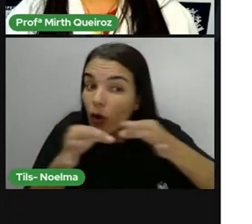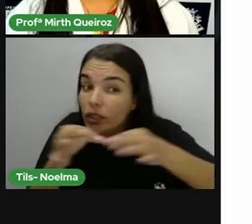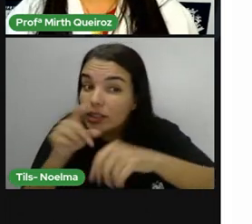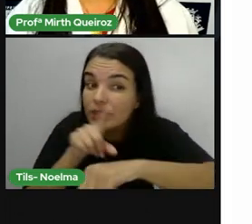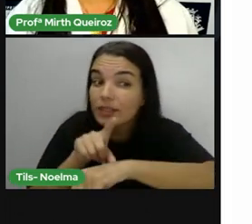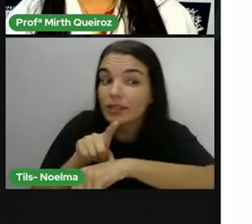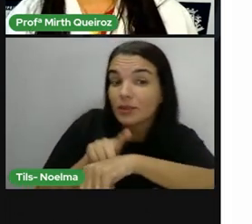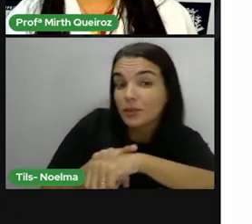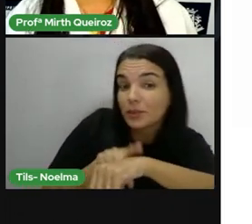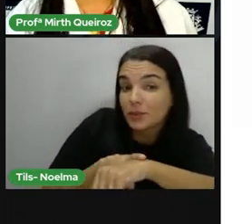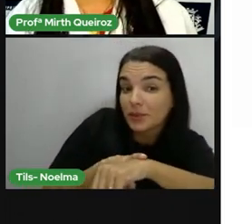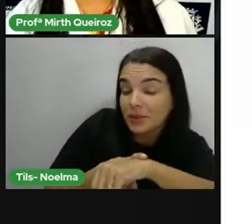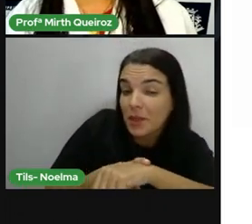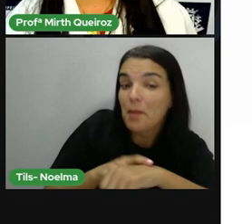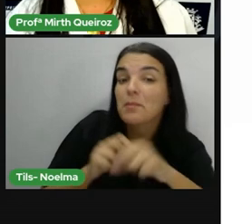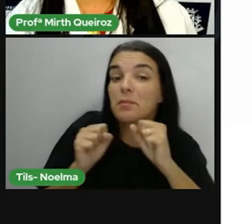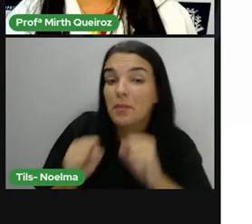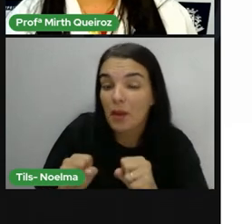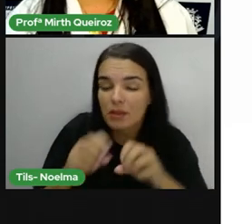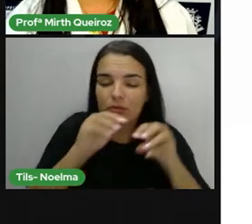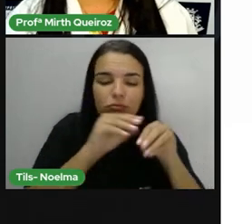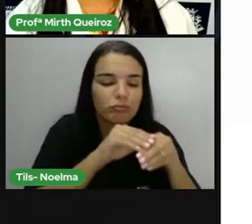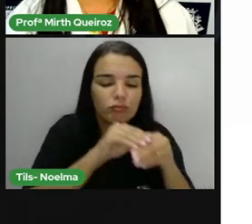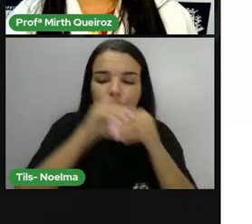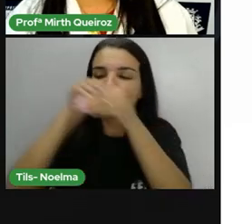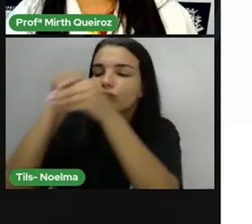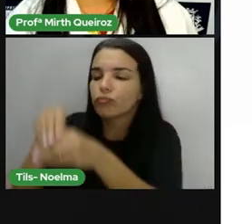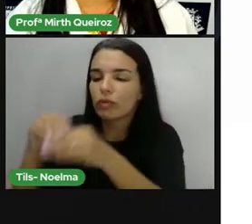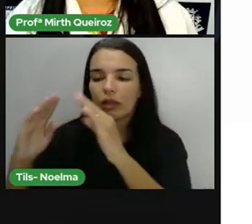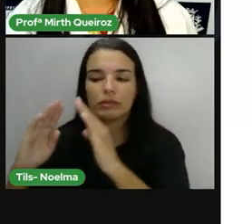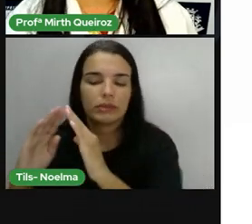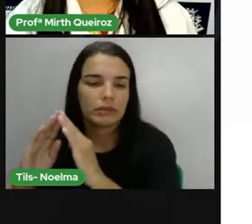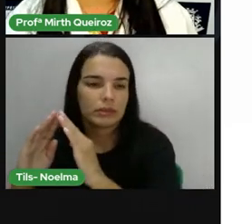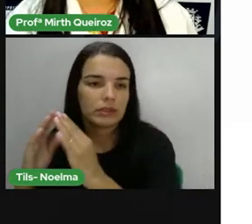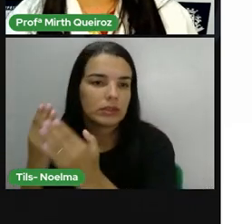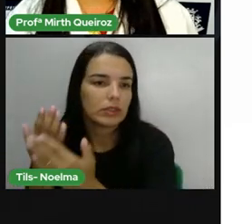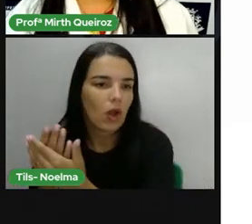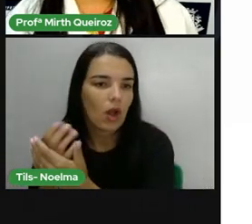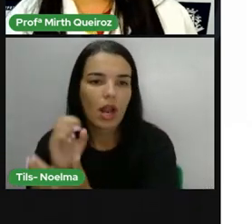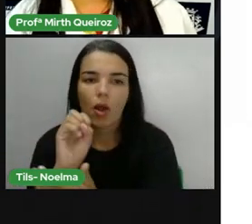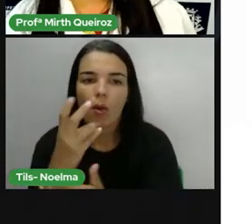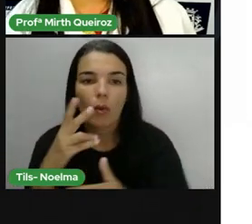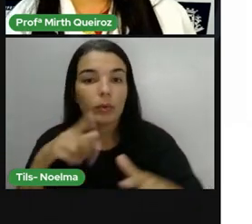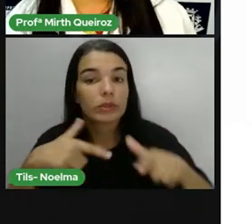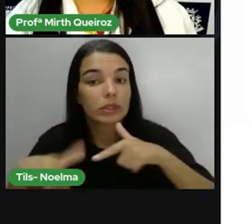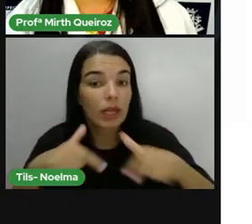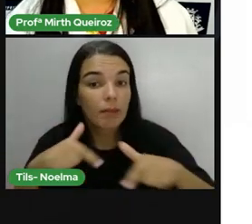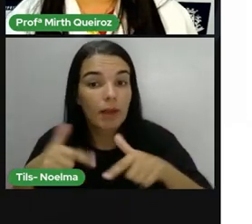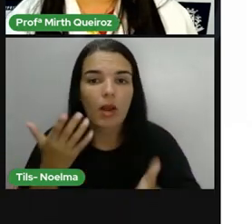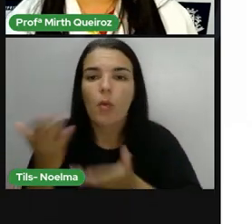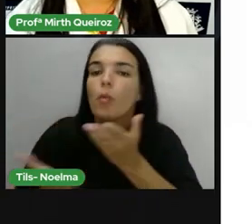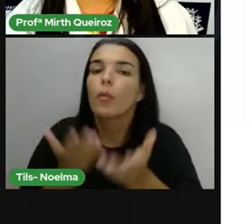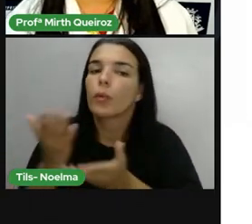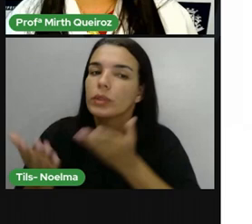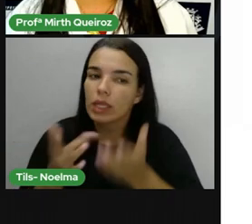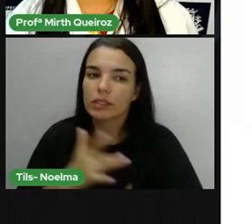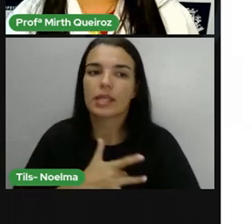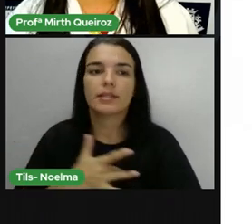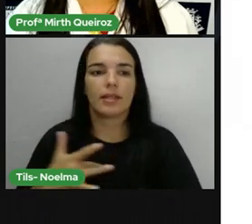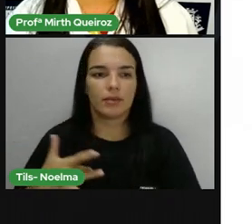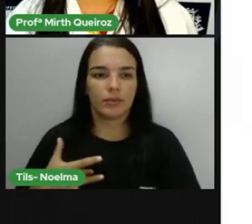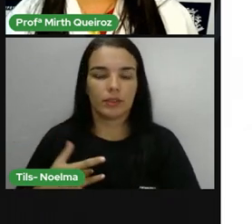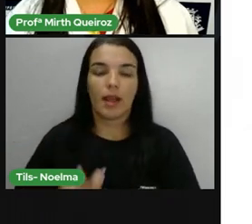possibilitar deslocar-se para o trabalho ou escola a pé ou de bicicleta, O cuidado com a saúde deve